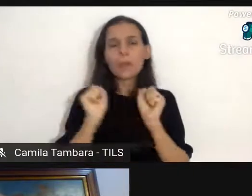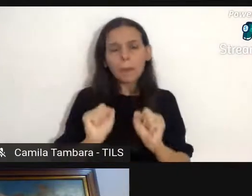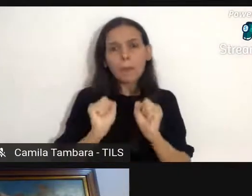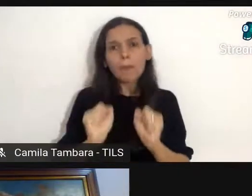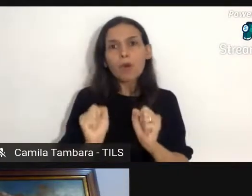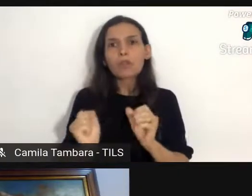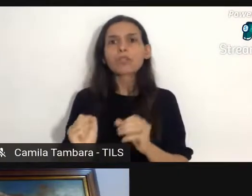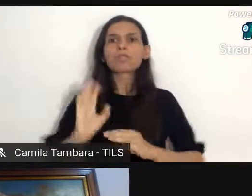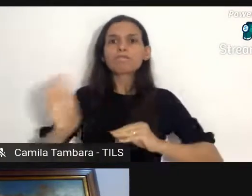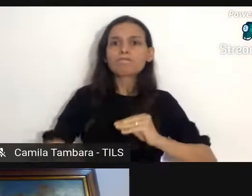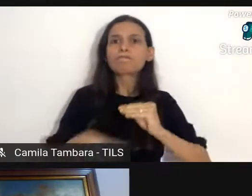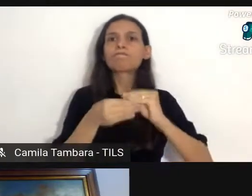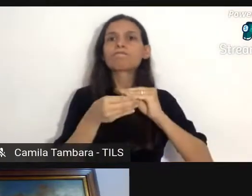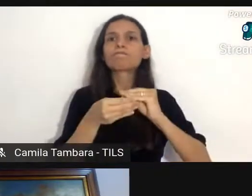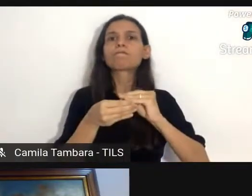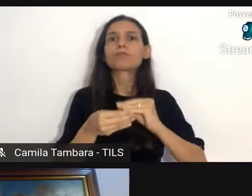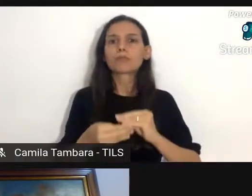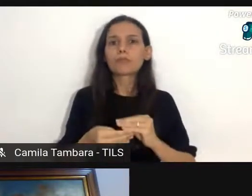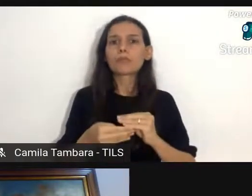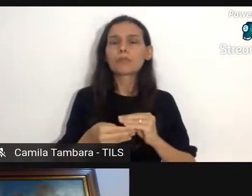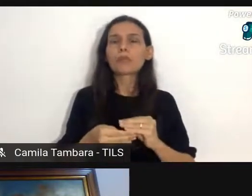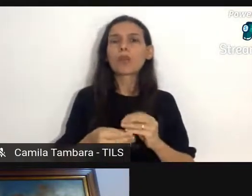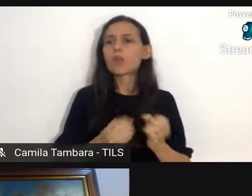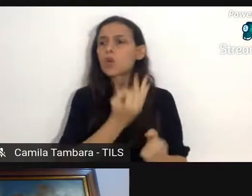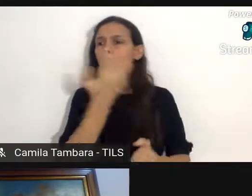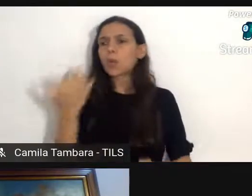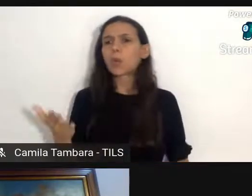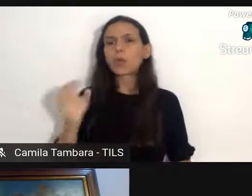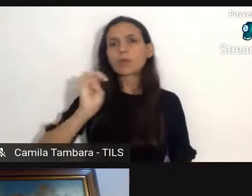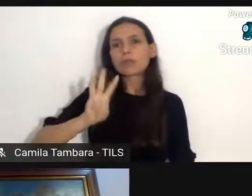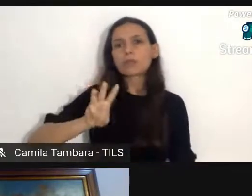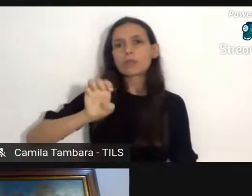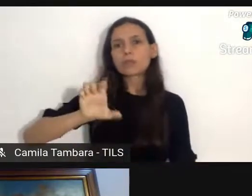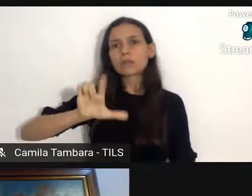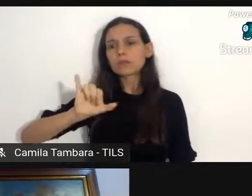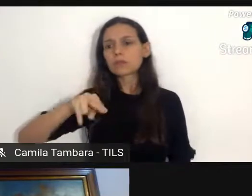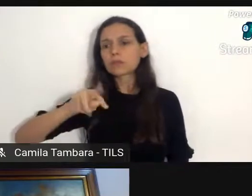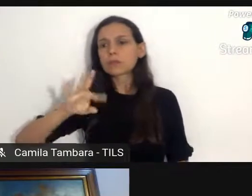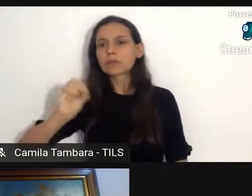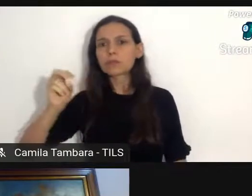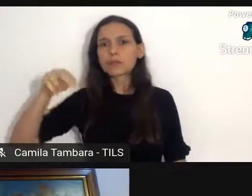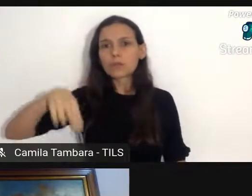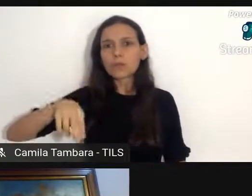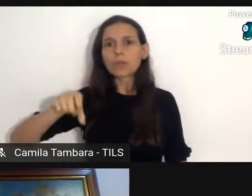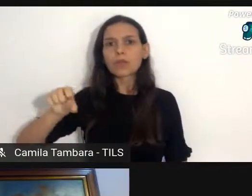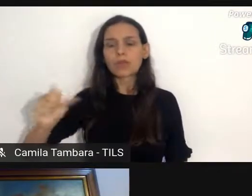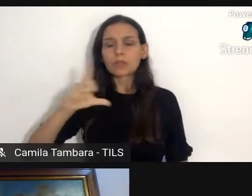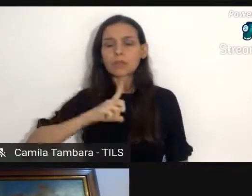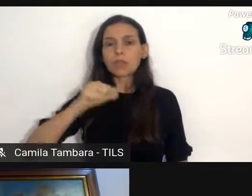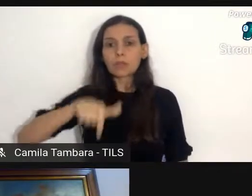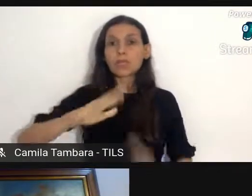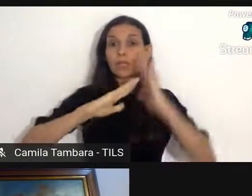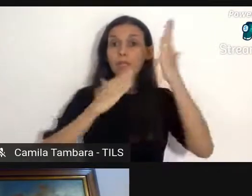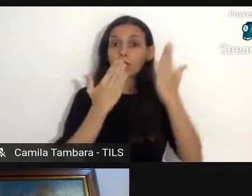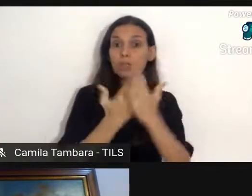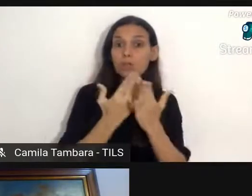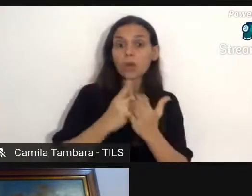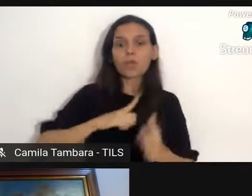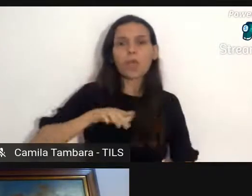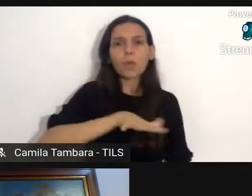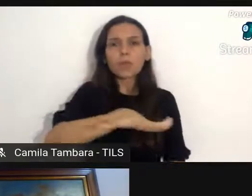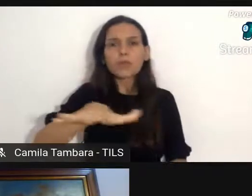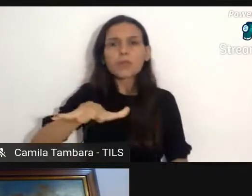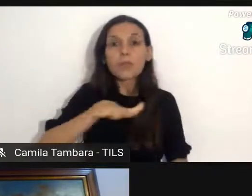por quantos Éritons a gente tem à frente das nossas escolas. Importante que a gente tenha um espaço, né, isso que eu queria